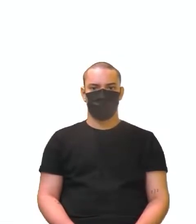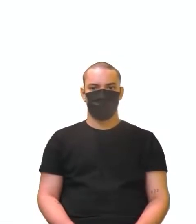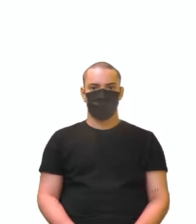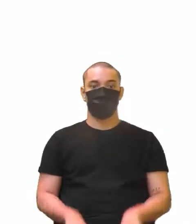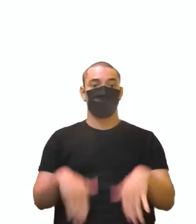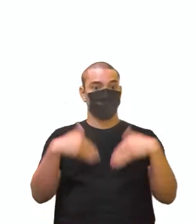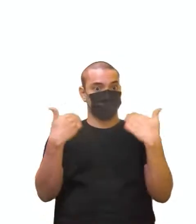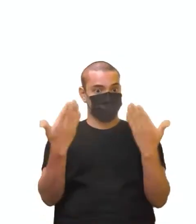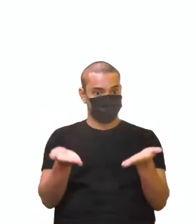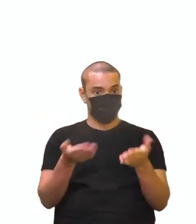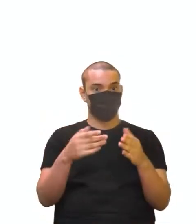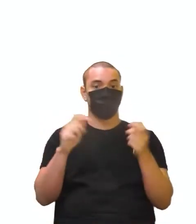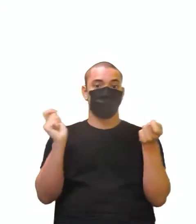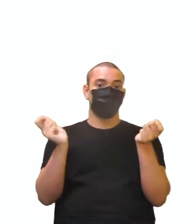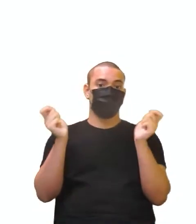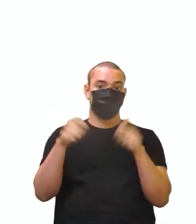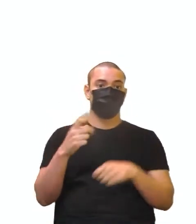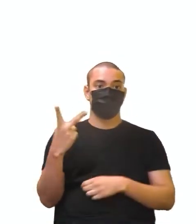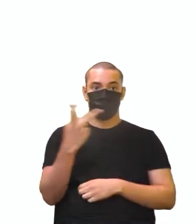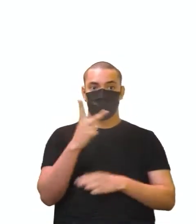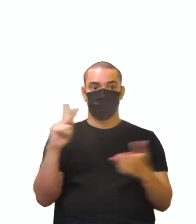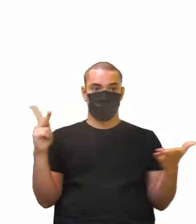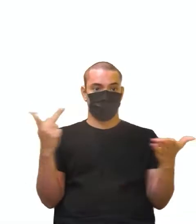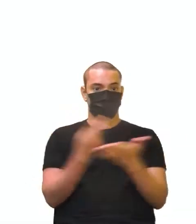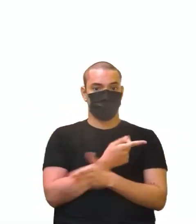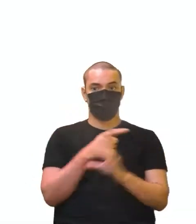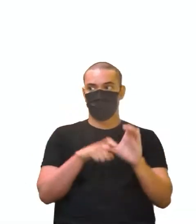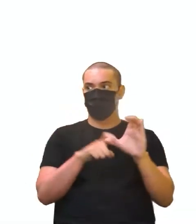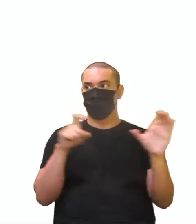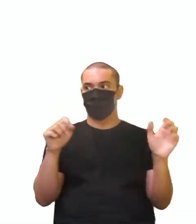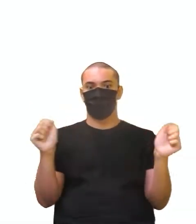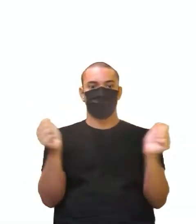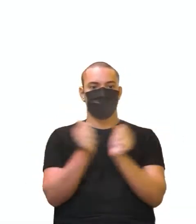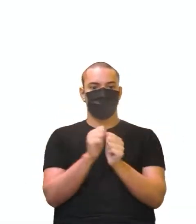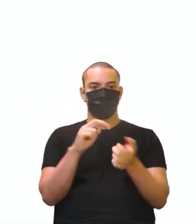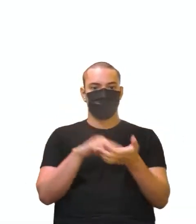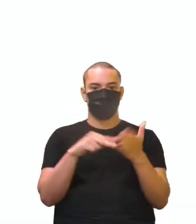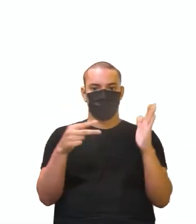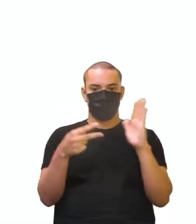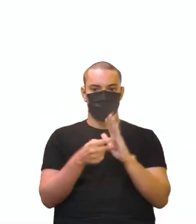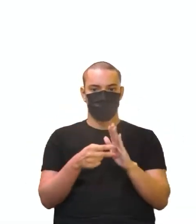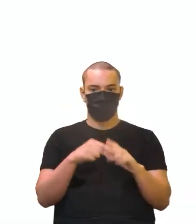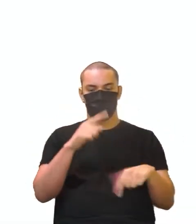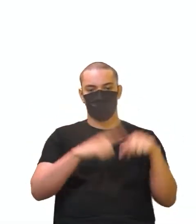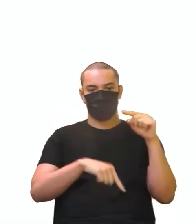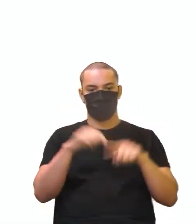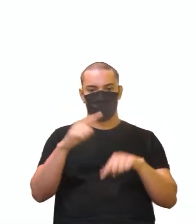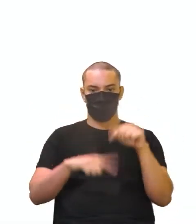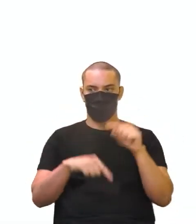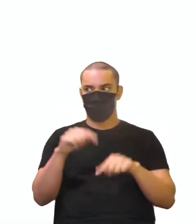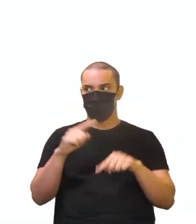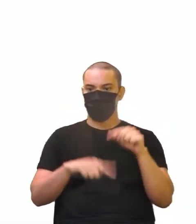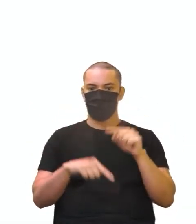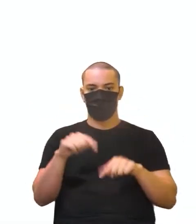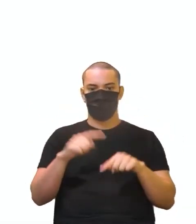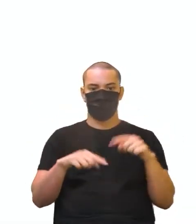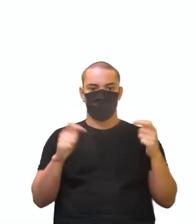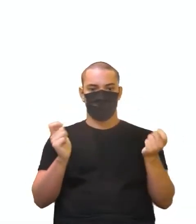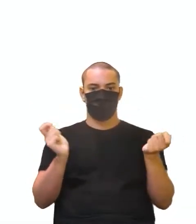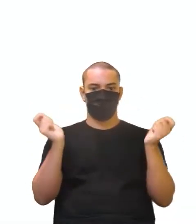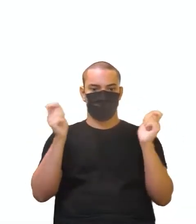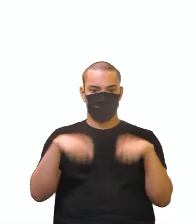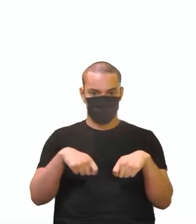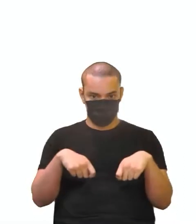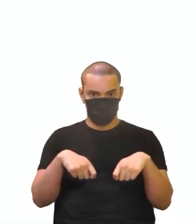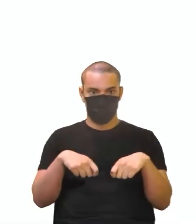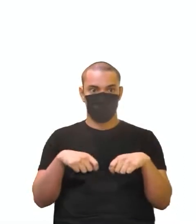Logo, a probabilidade dos 2 eventos independentes ocorrerem simultaneamente é dada pelo produto das possibilidades